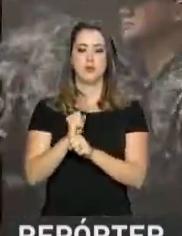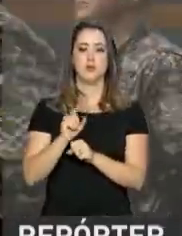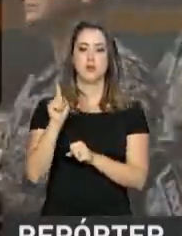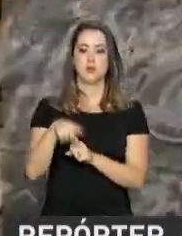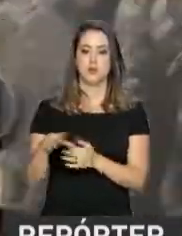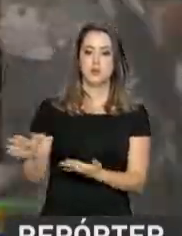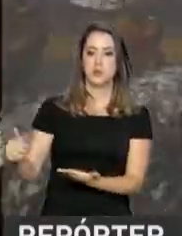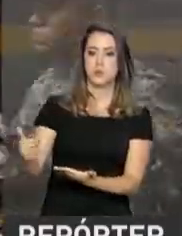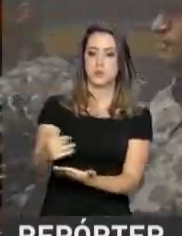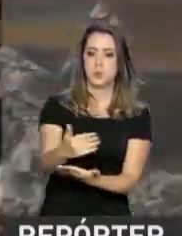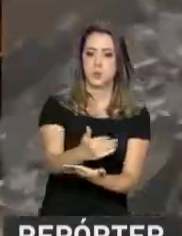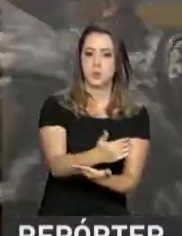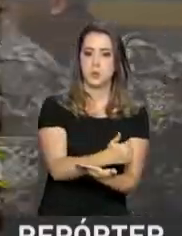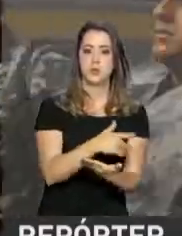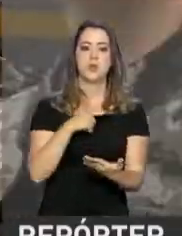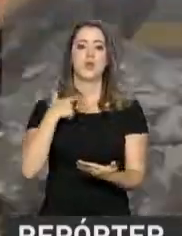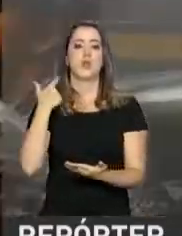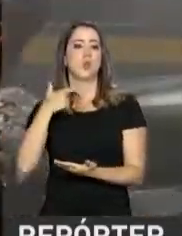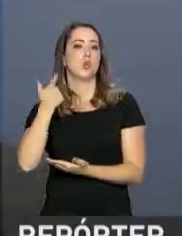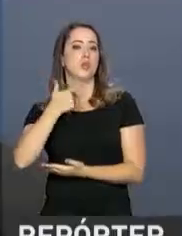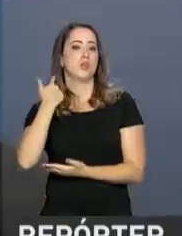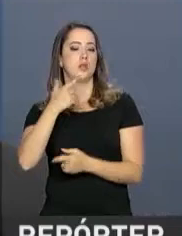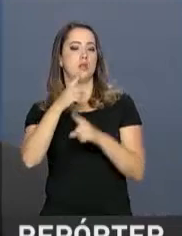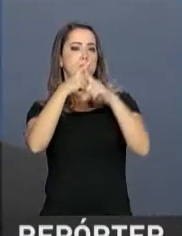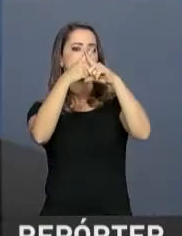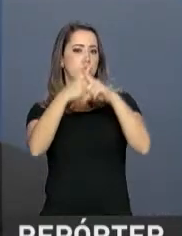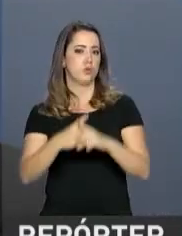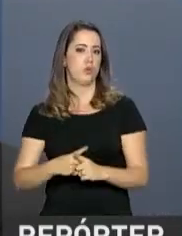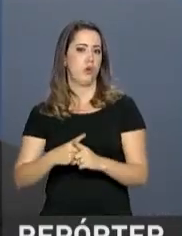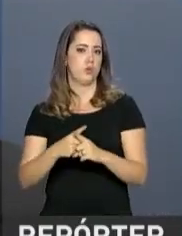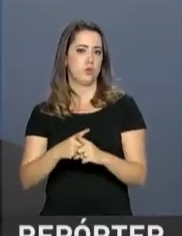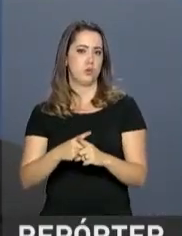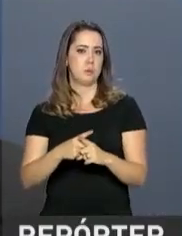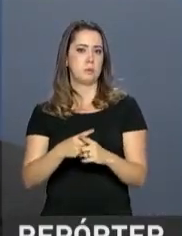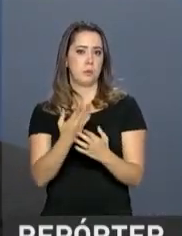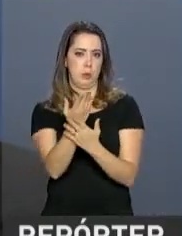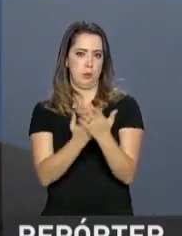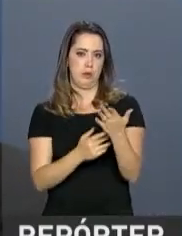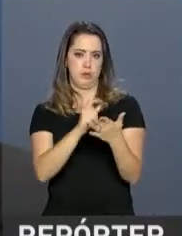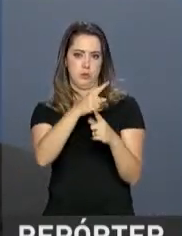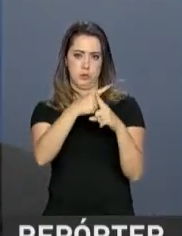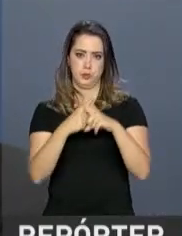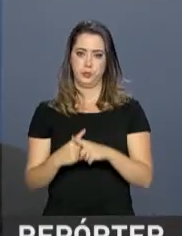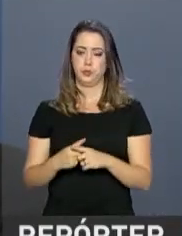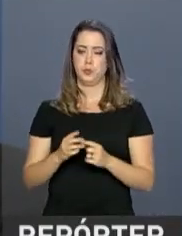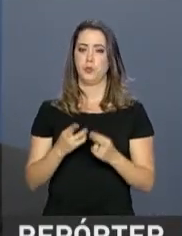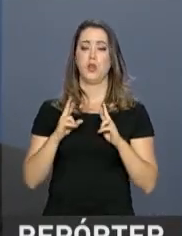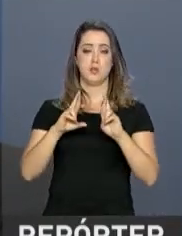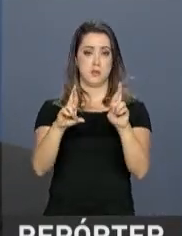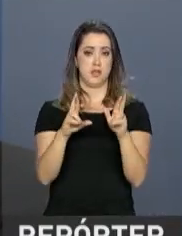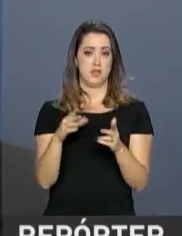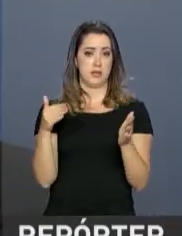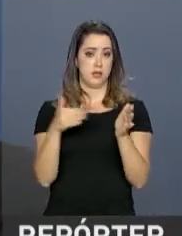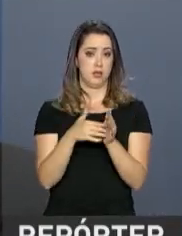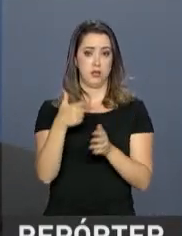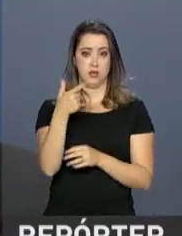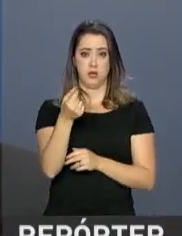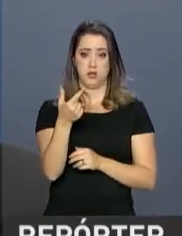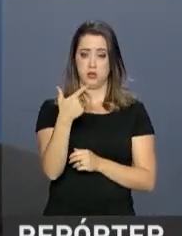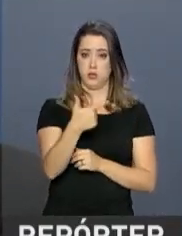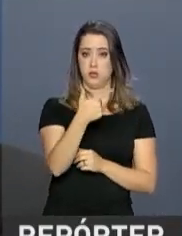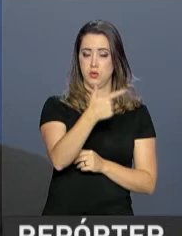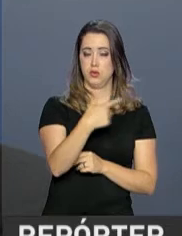das loterias federais a estimativa é que em 2022 nós estaremos com